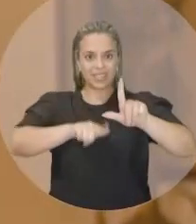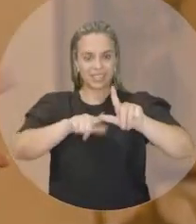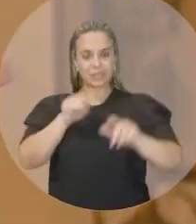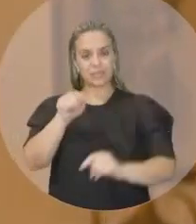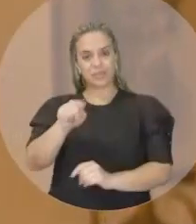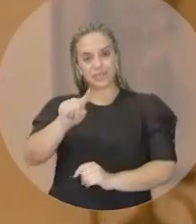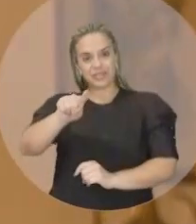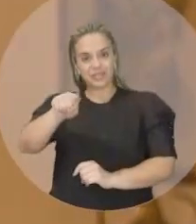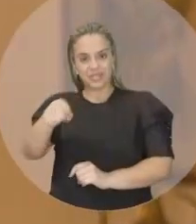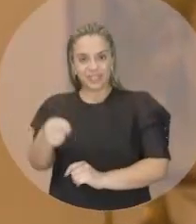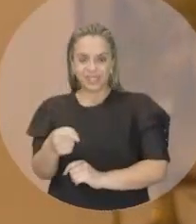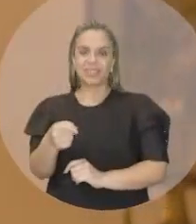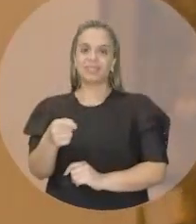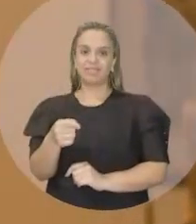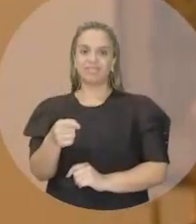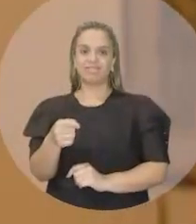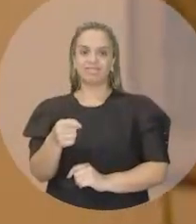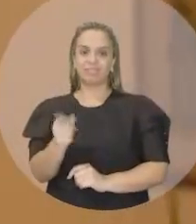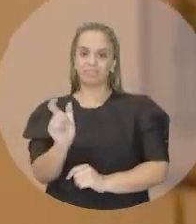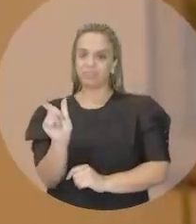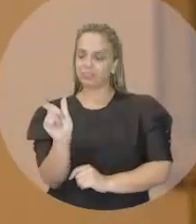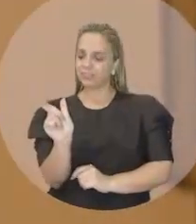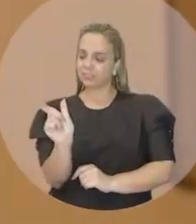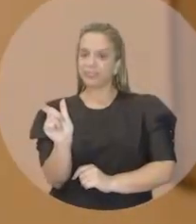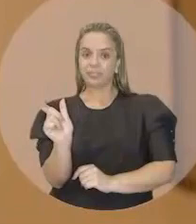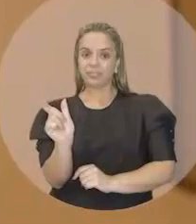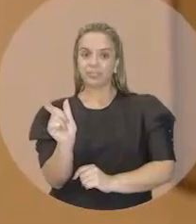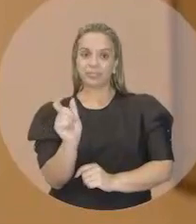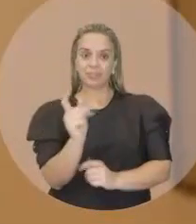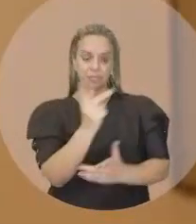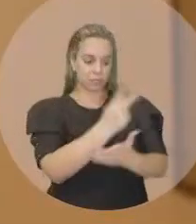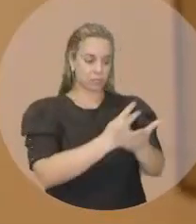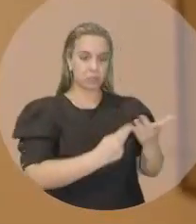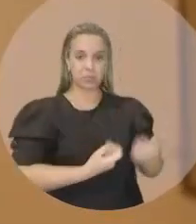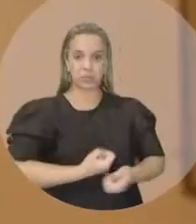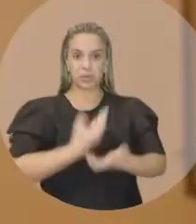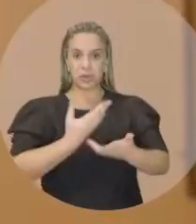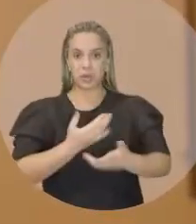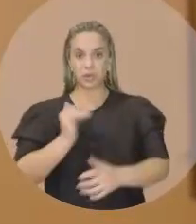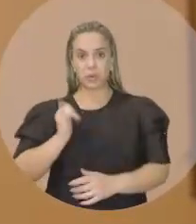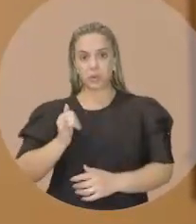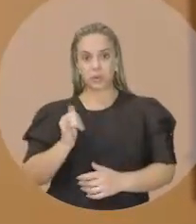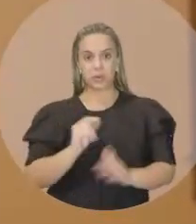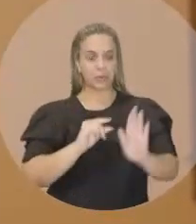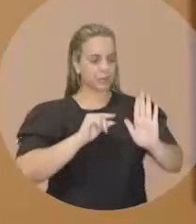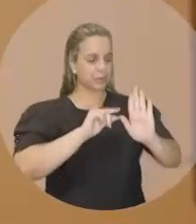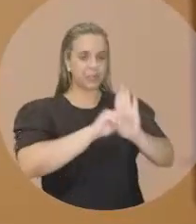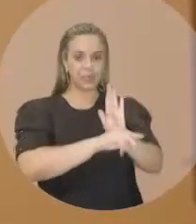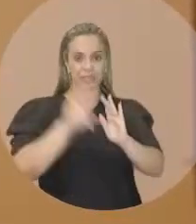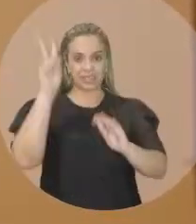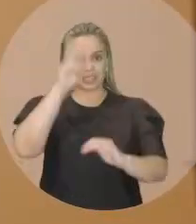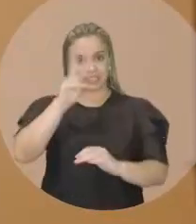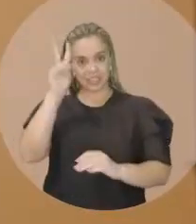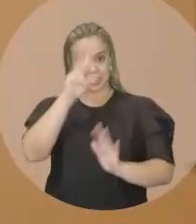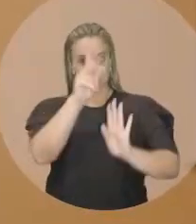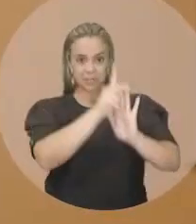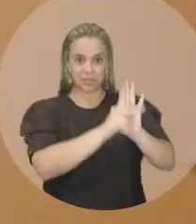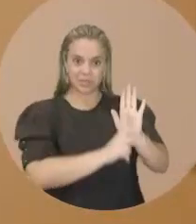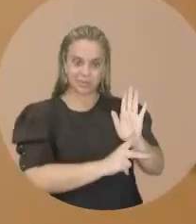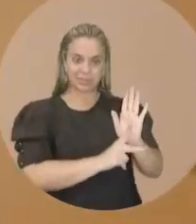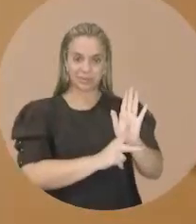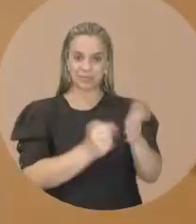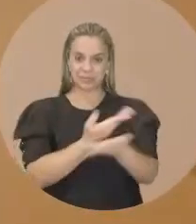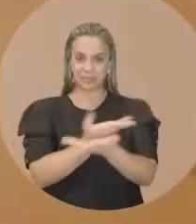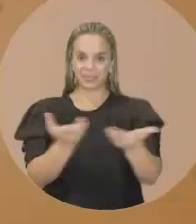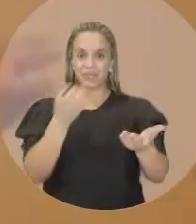Vogal, letra, ponto, vírgula, palavra. Poema, conto, verso, história,